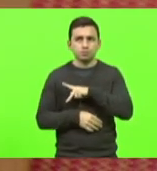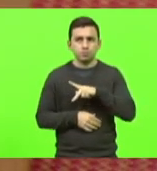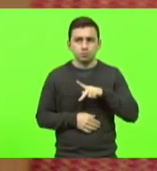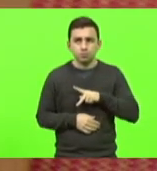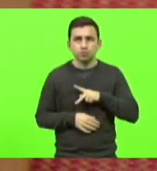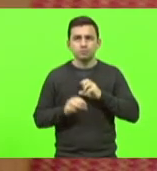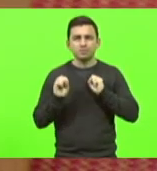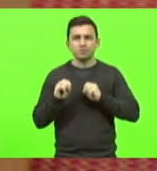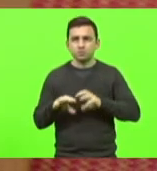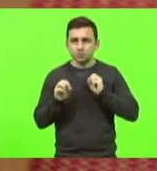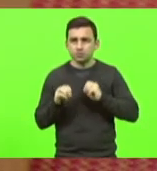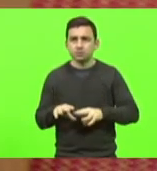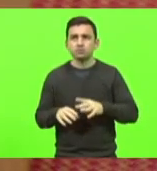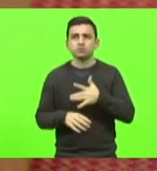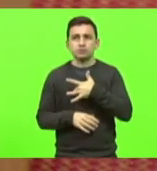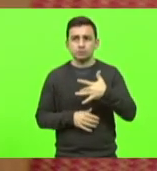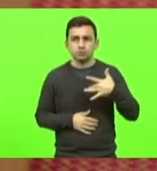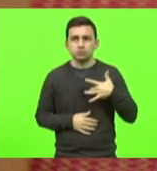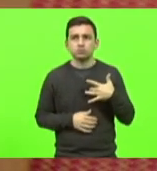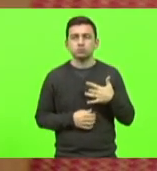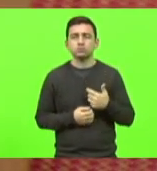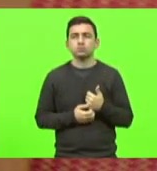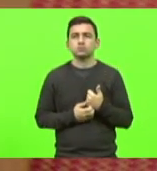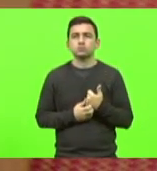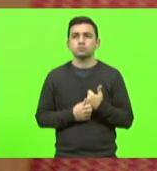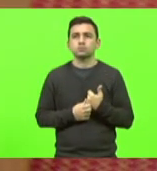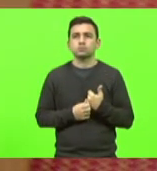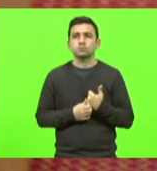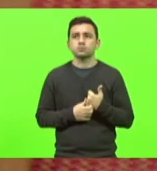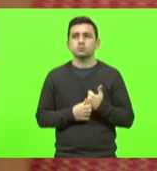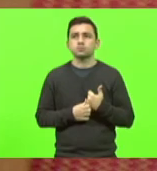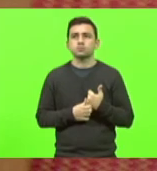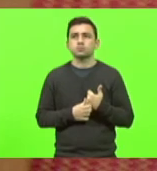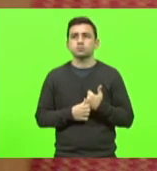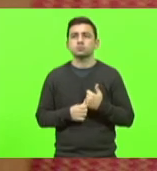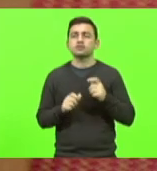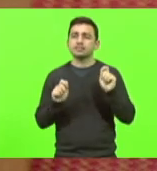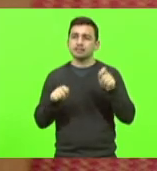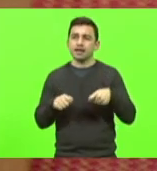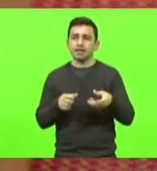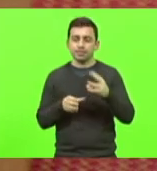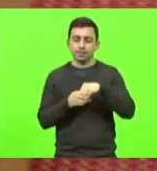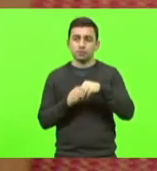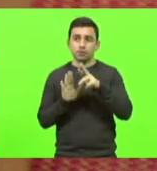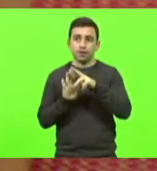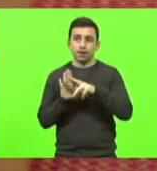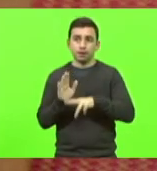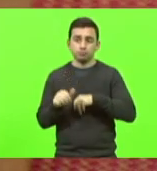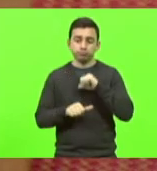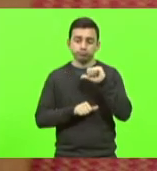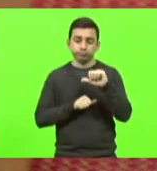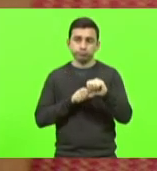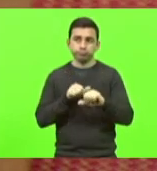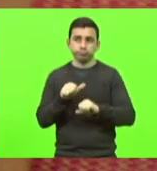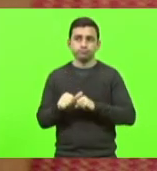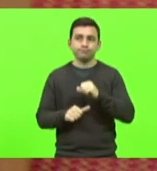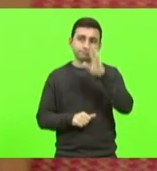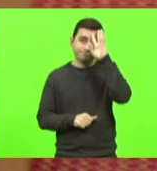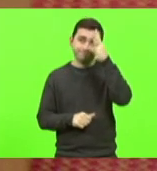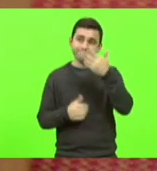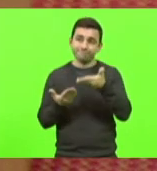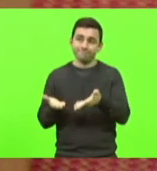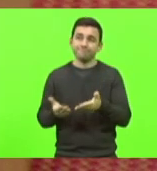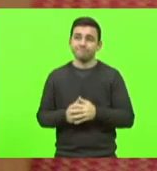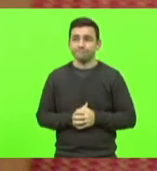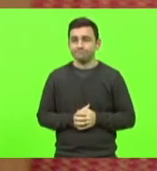educação saúde buscando dentro das regras de transição uma solução